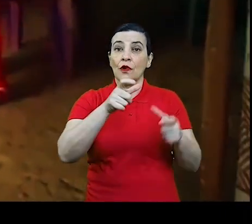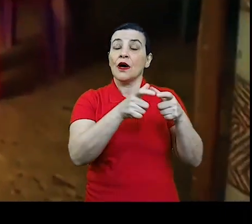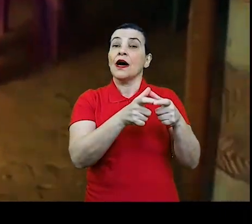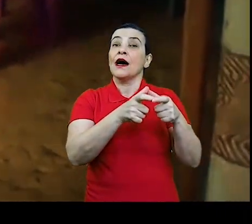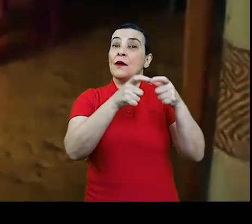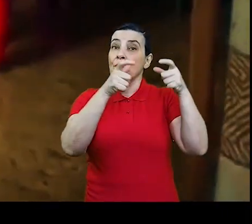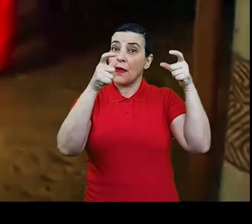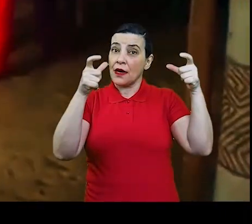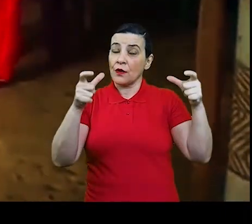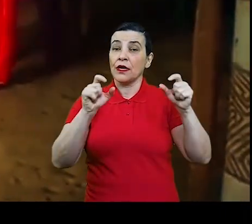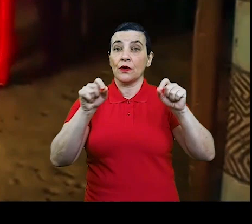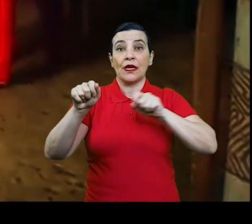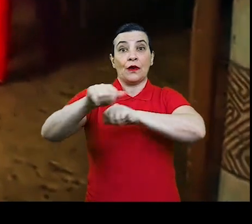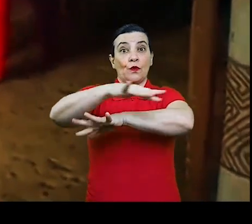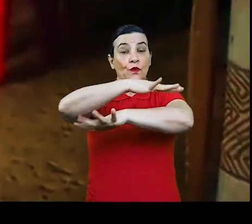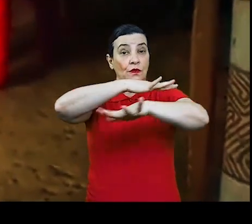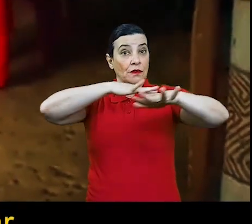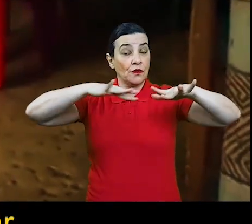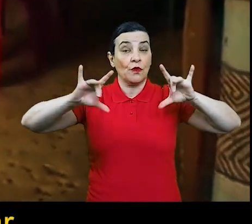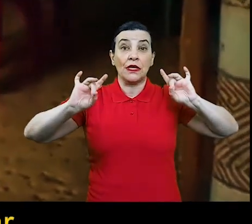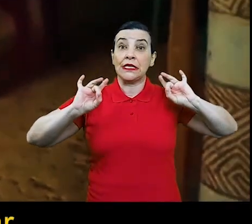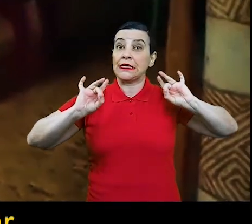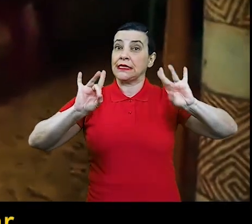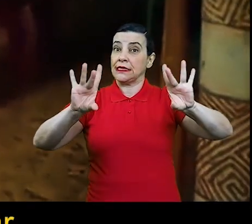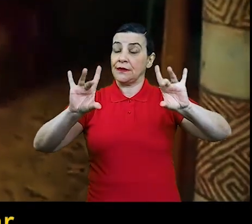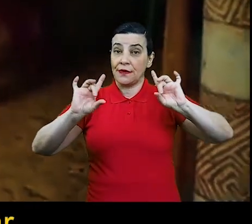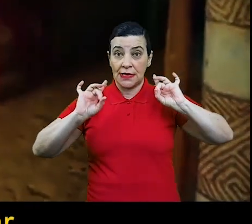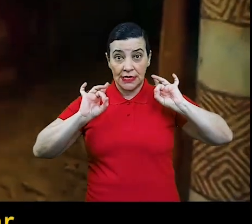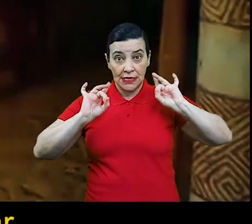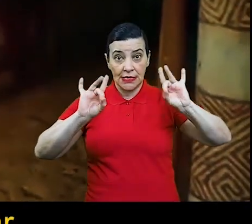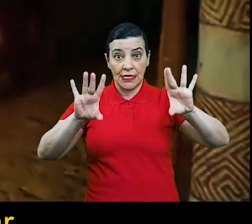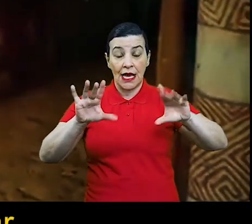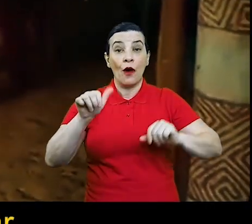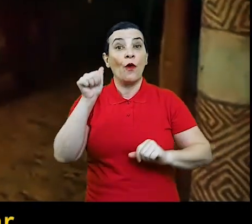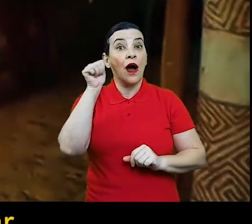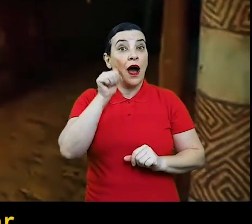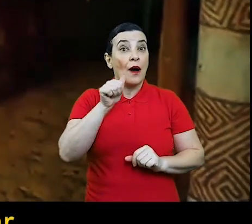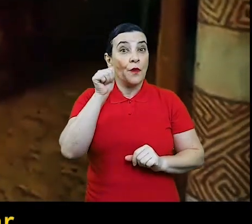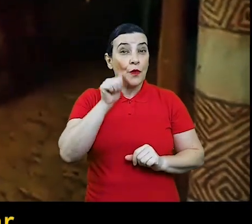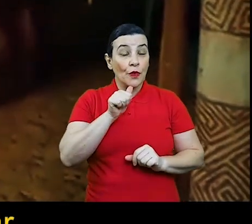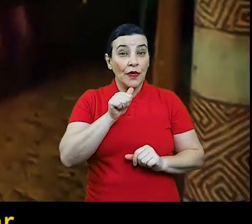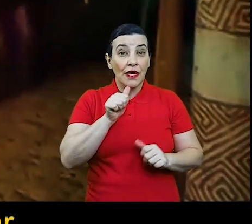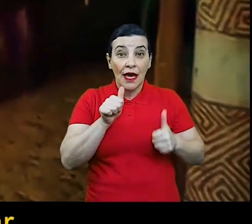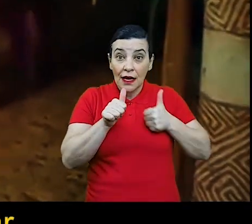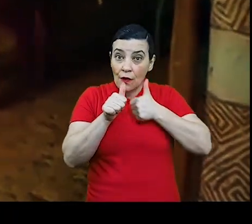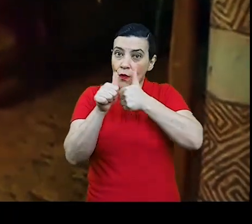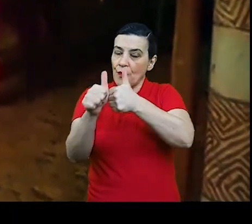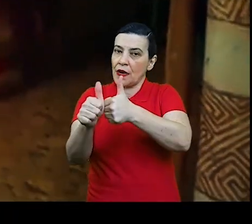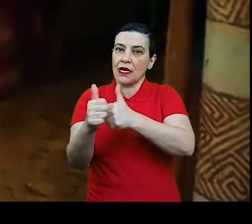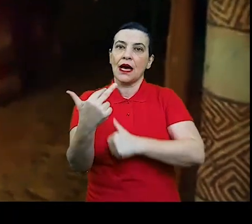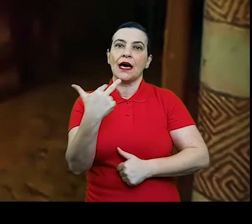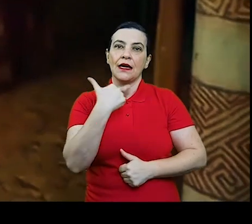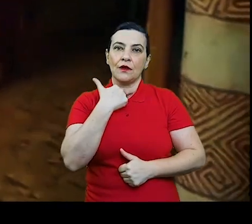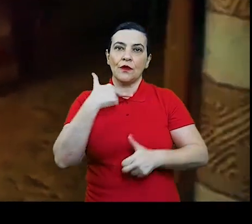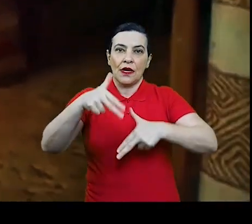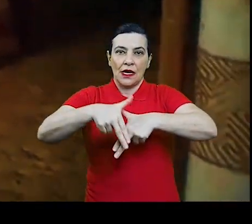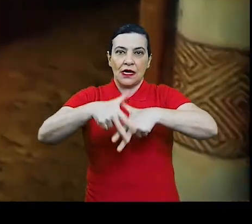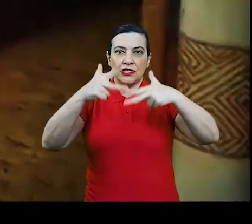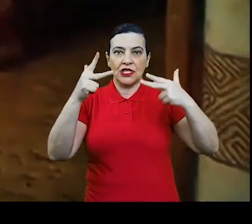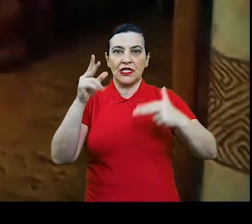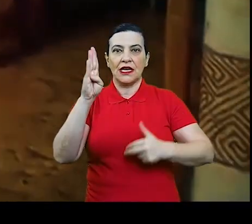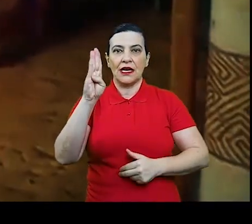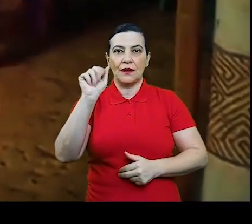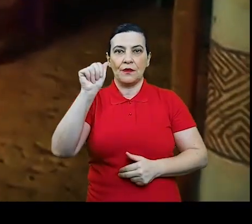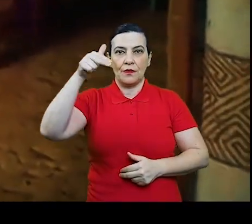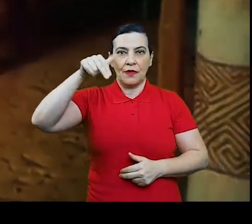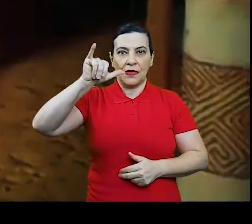vezes, ele é um ritual sagrado, onde as mulheres não podem participar. Ele é, na etnia